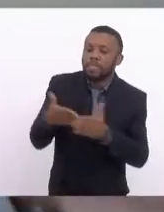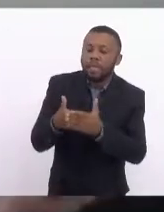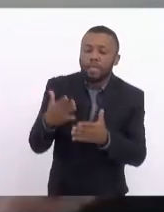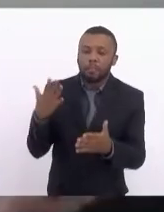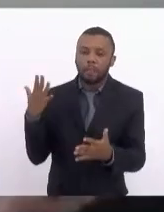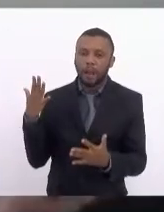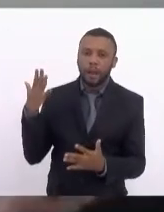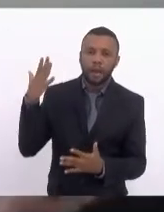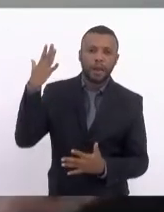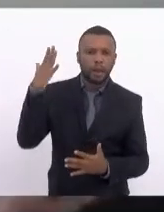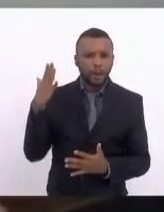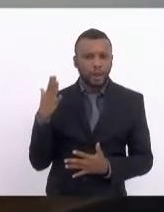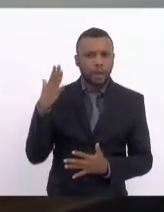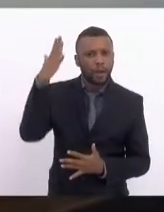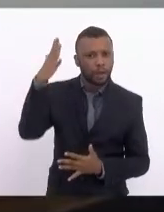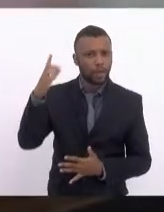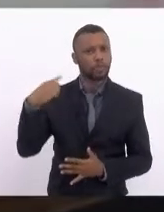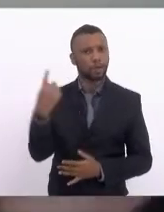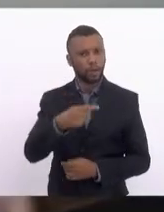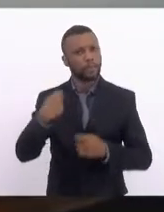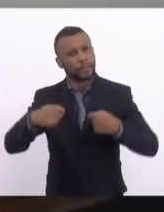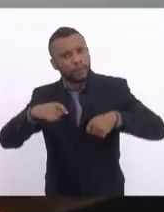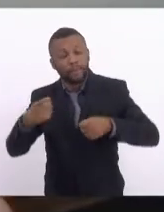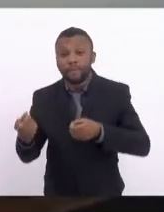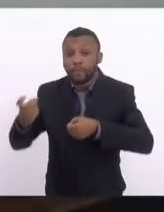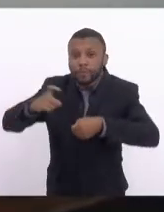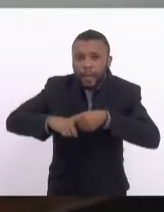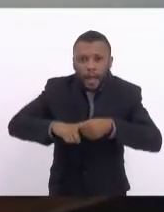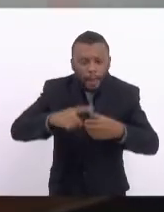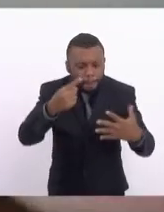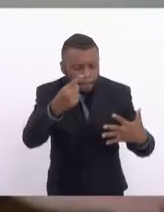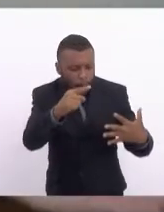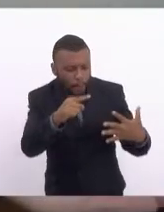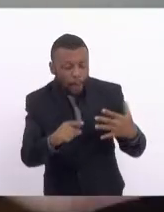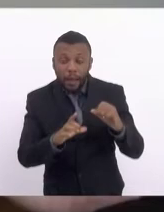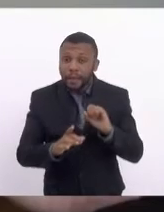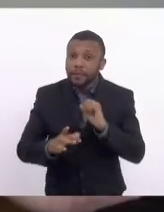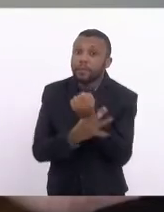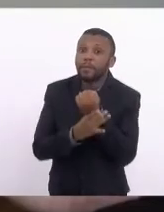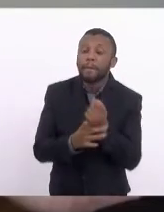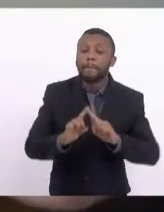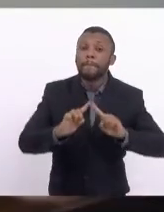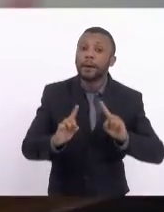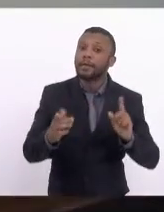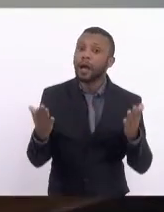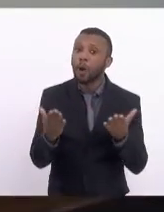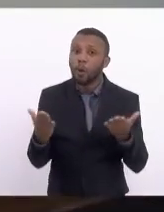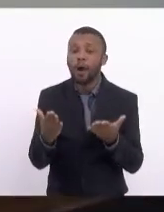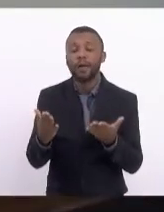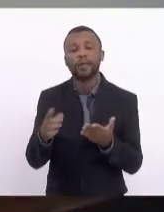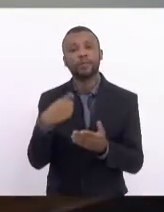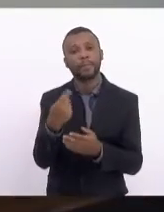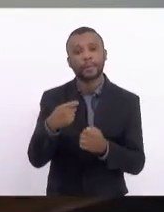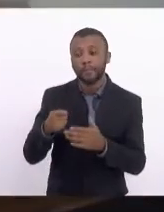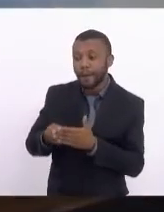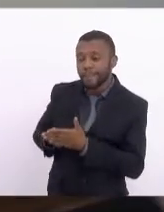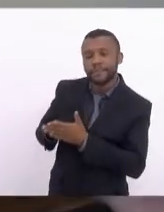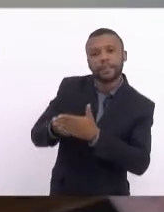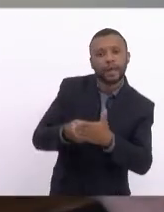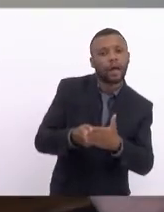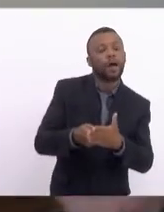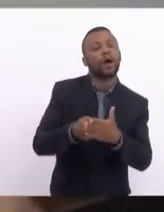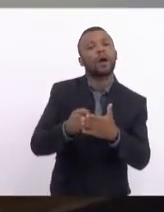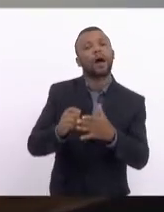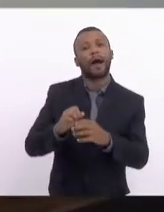voltar, é preciso retornar, observadas todas as garantias. Só não podemos agora enfrentar, além da pandemia, um outro problema